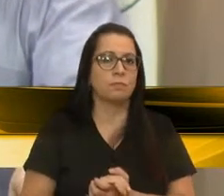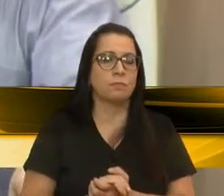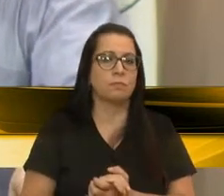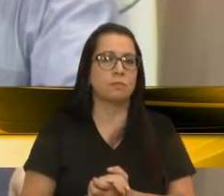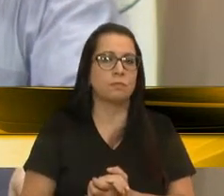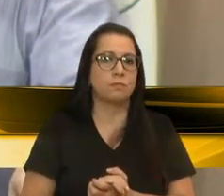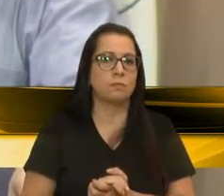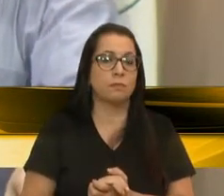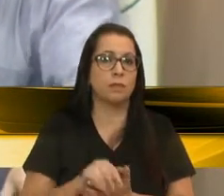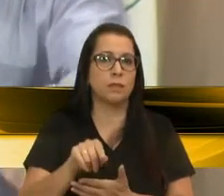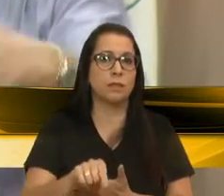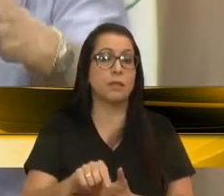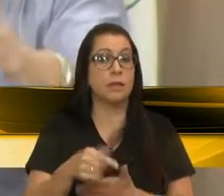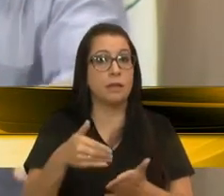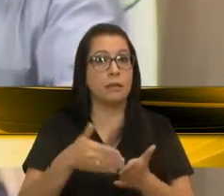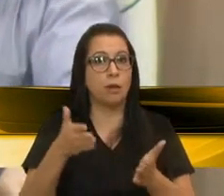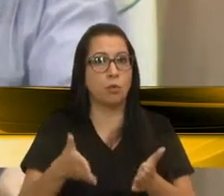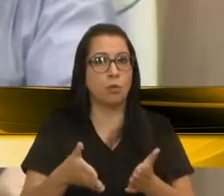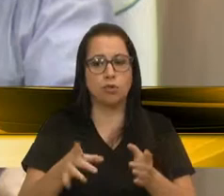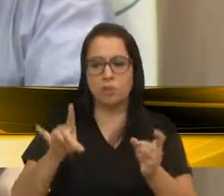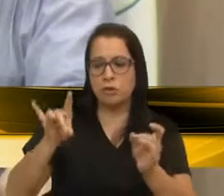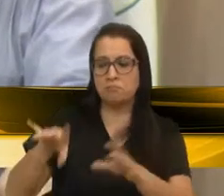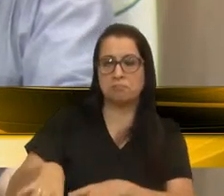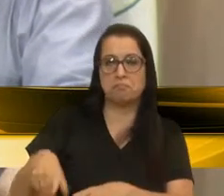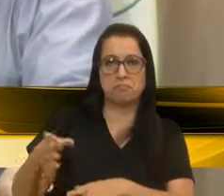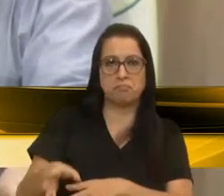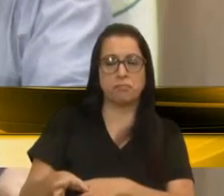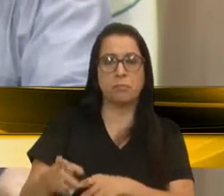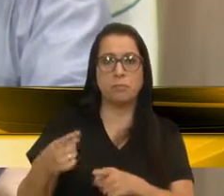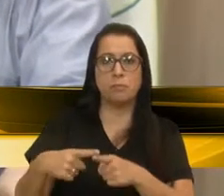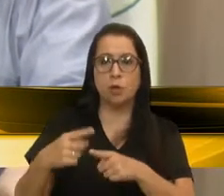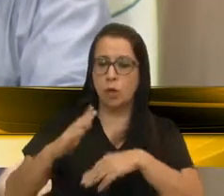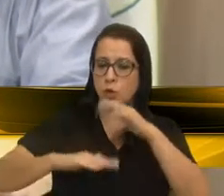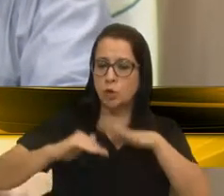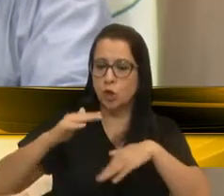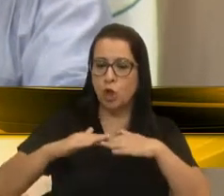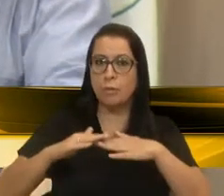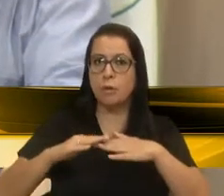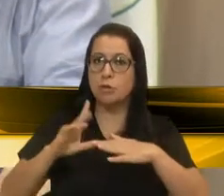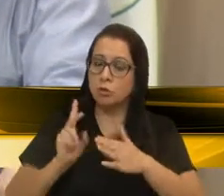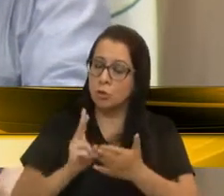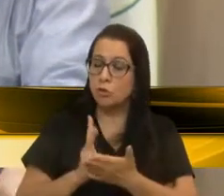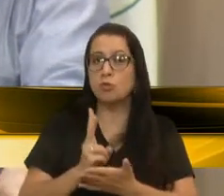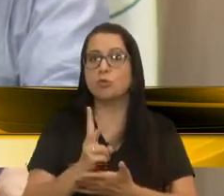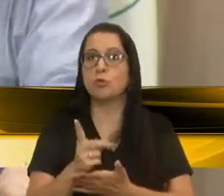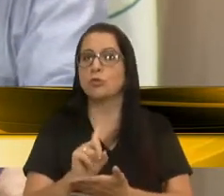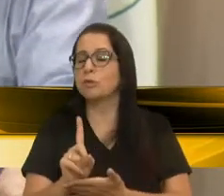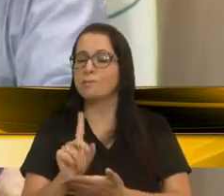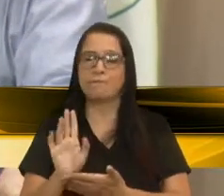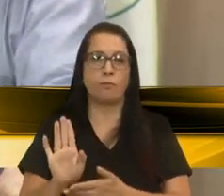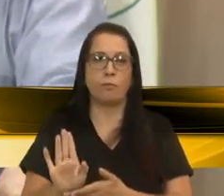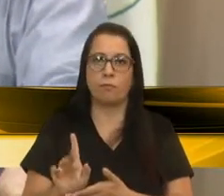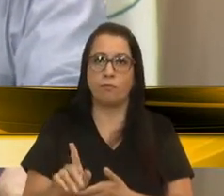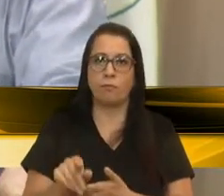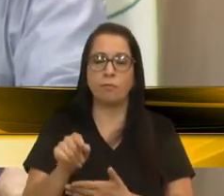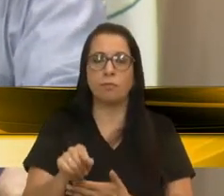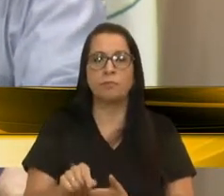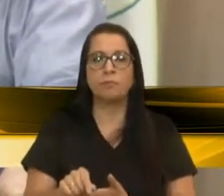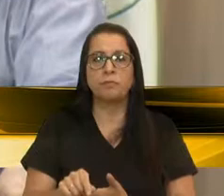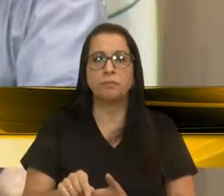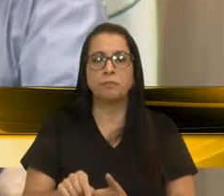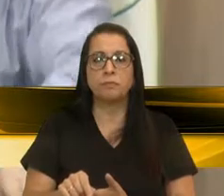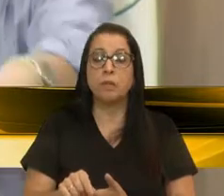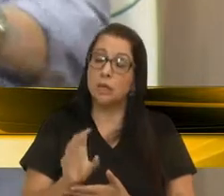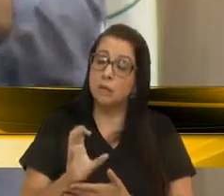Um tanque lá que até hoje está meio abandonado, por conta das obras que deveriam ter se dado continuidade lá, e